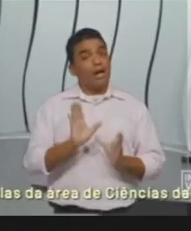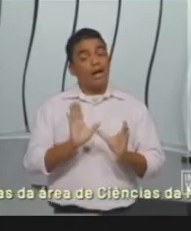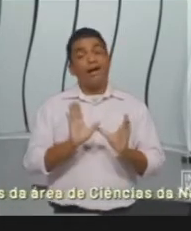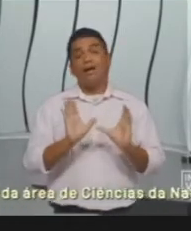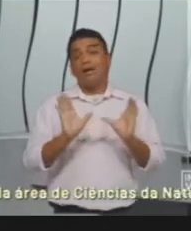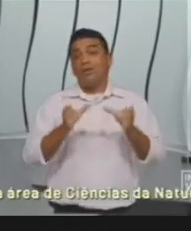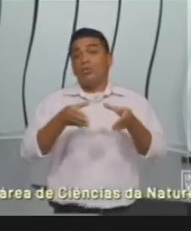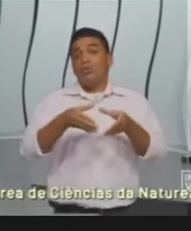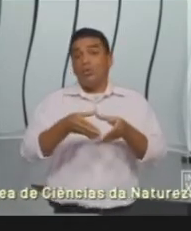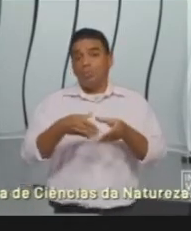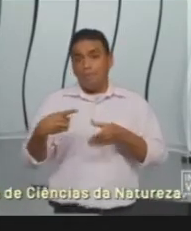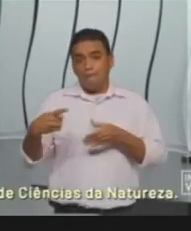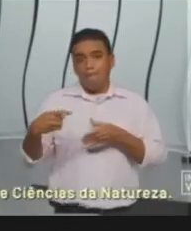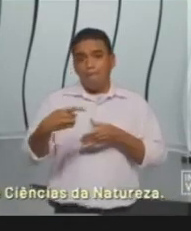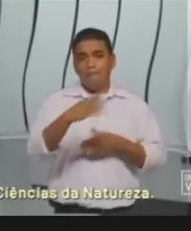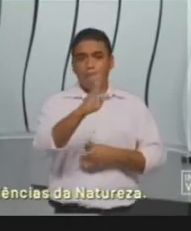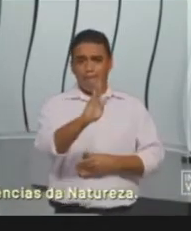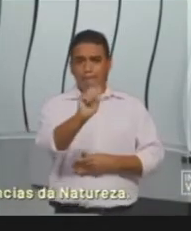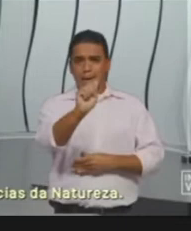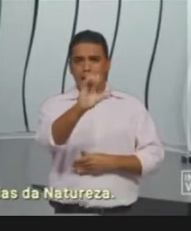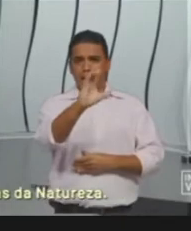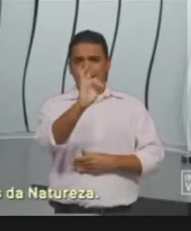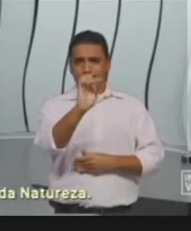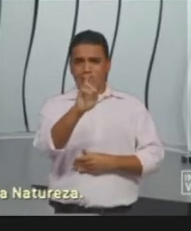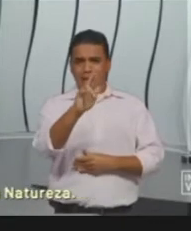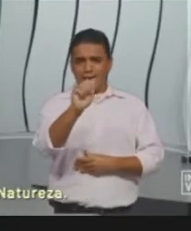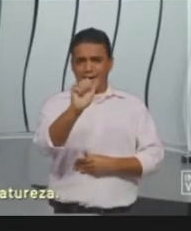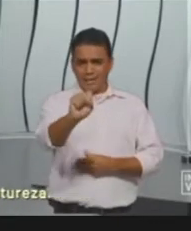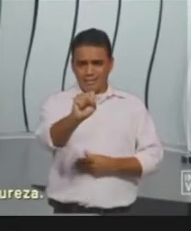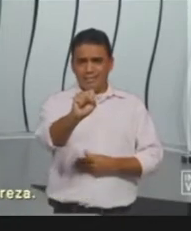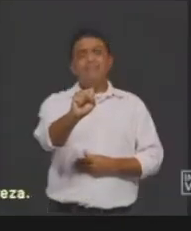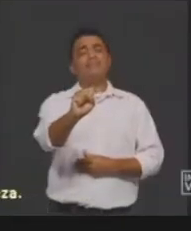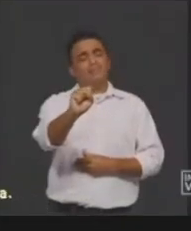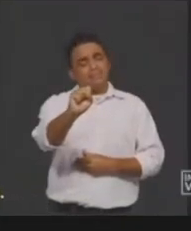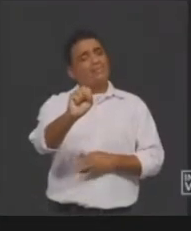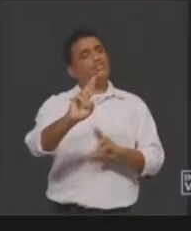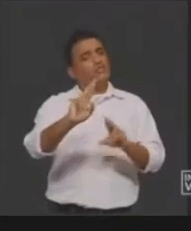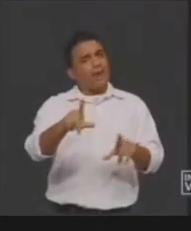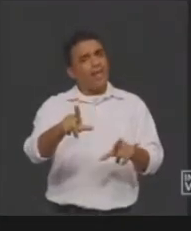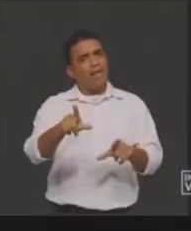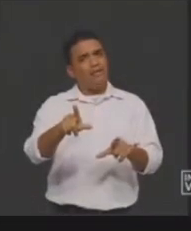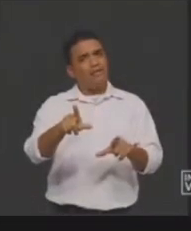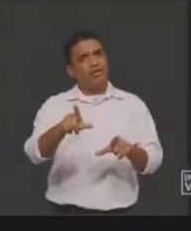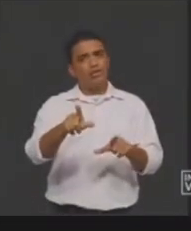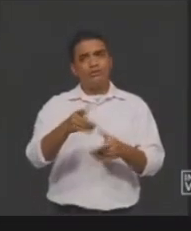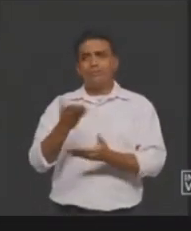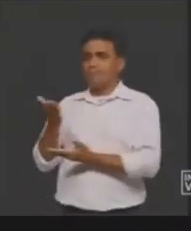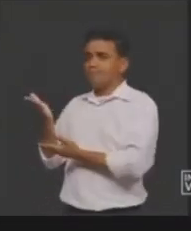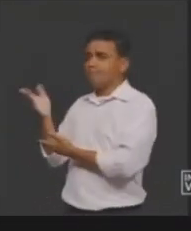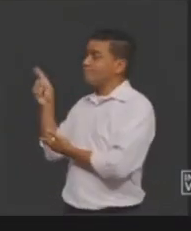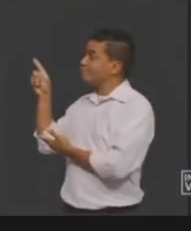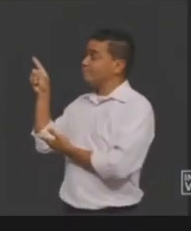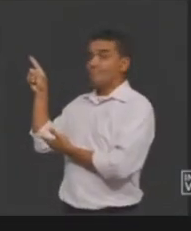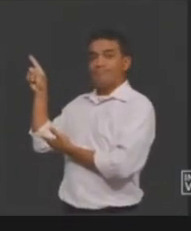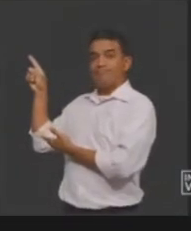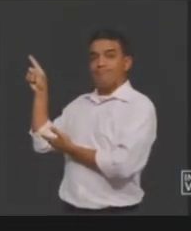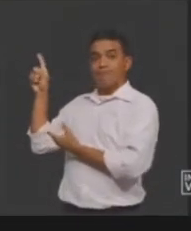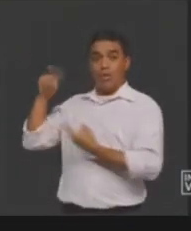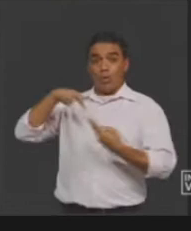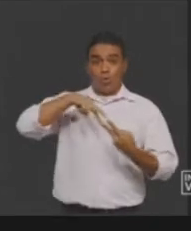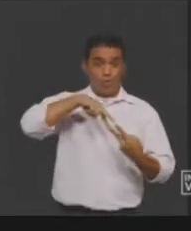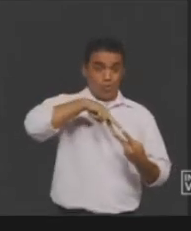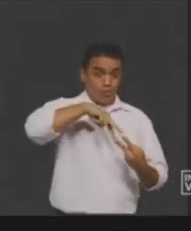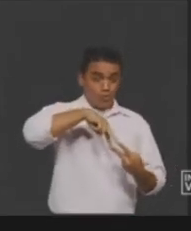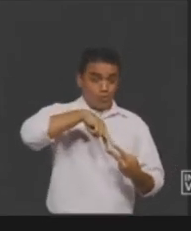fora do nosso cotidiano. O que é a conjugação bacteriana? Seria a passagem de DNA de uma